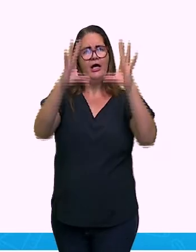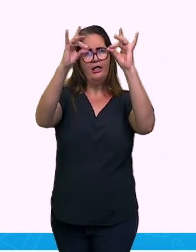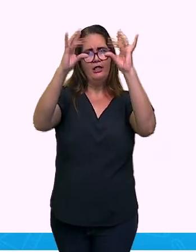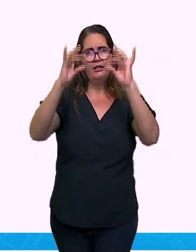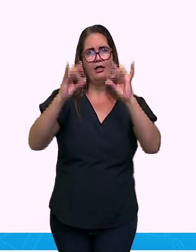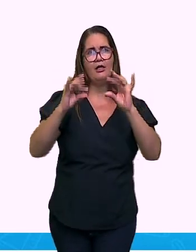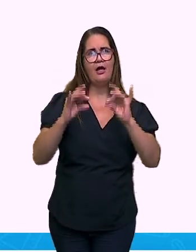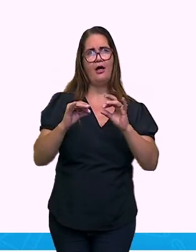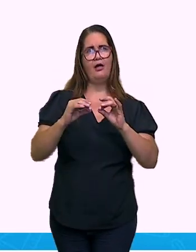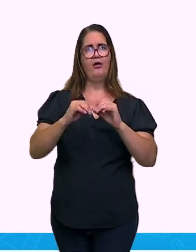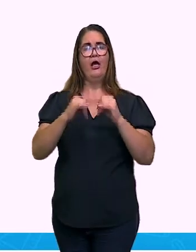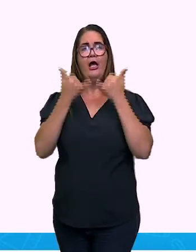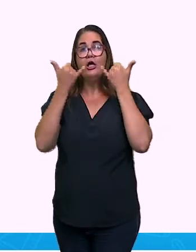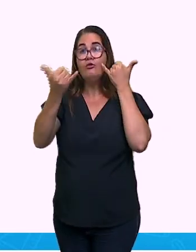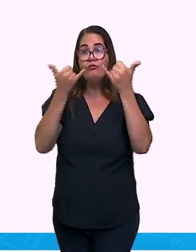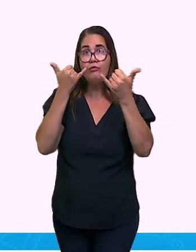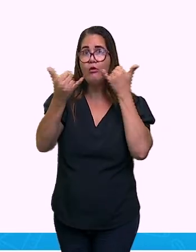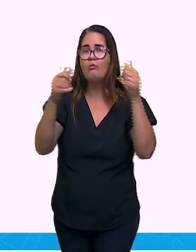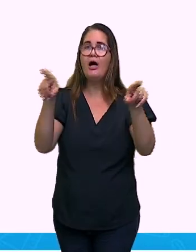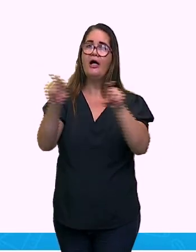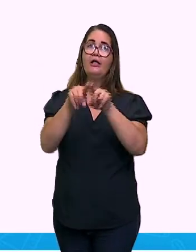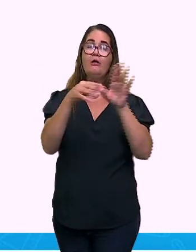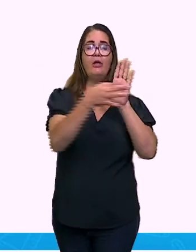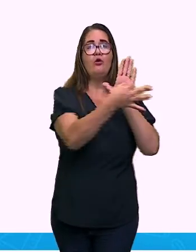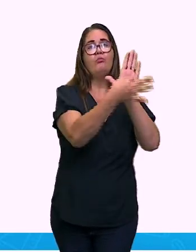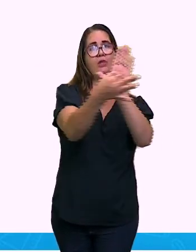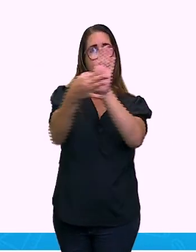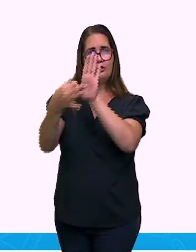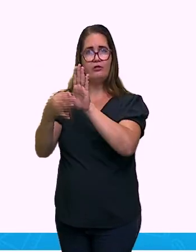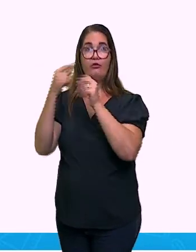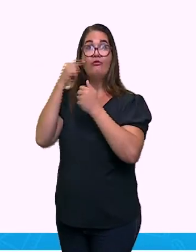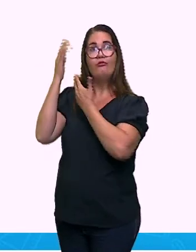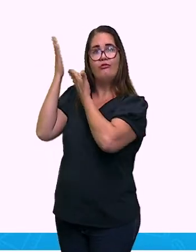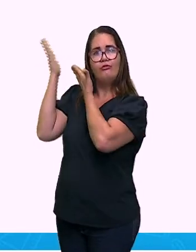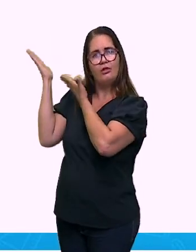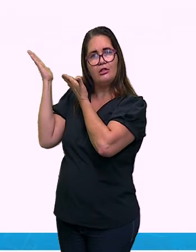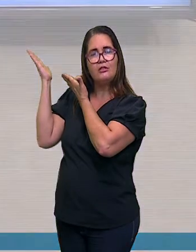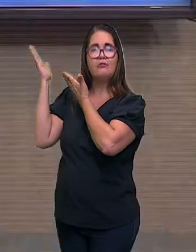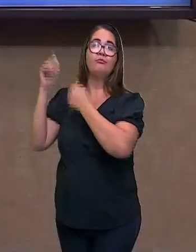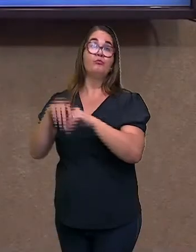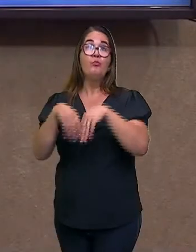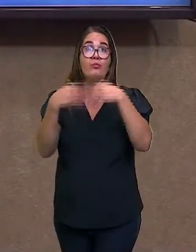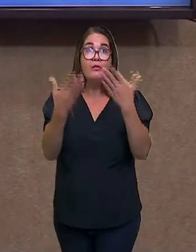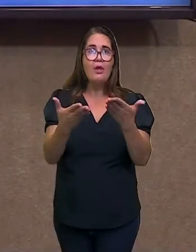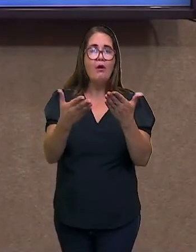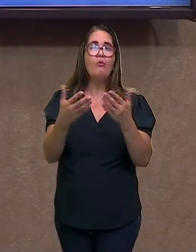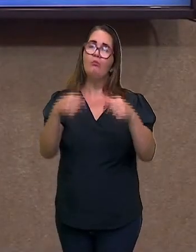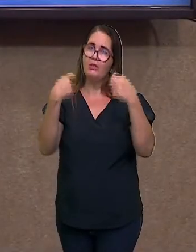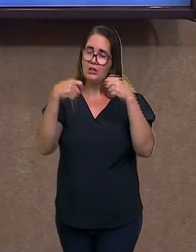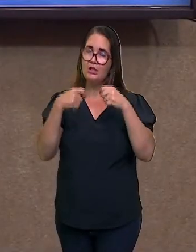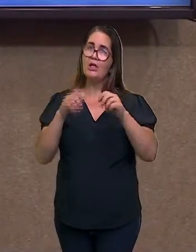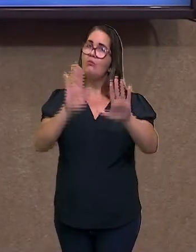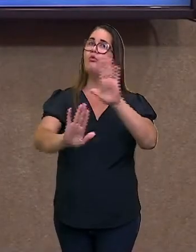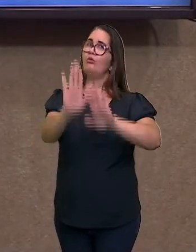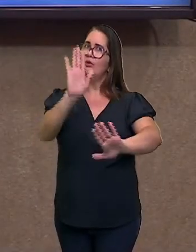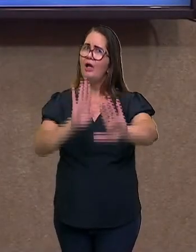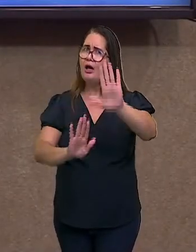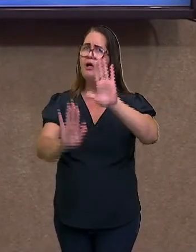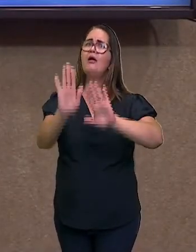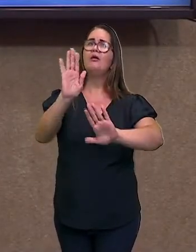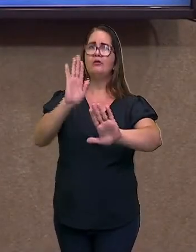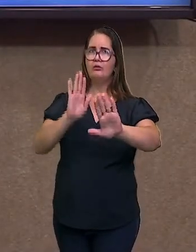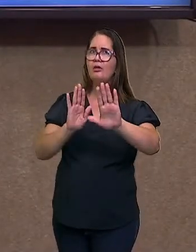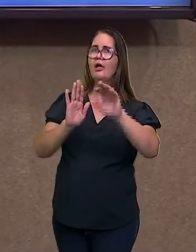observação, pessoal. Nós temos que tomar muito cuidado com o tipo de informações que vemos nas